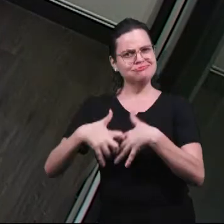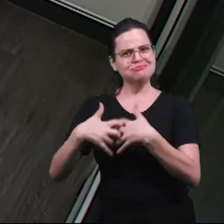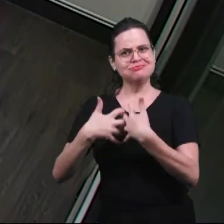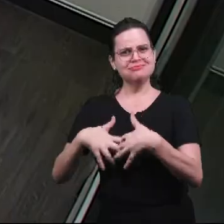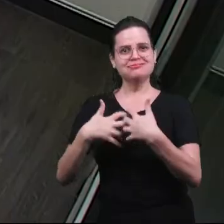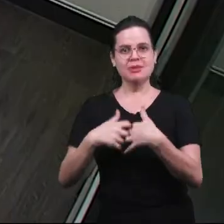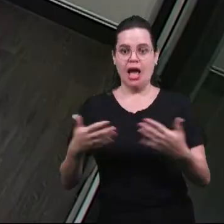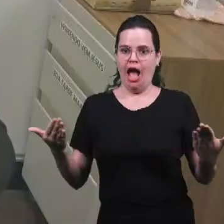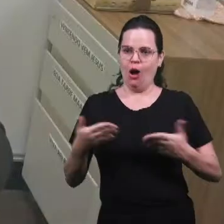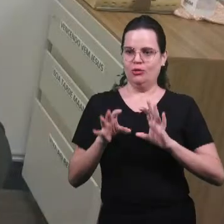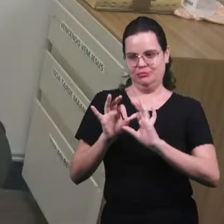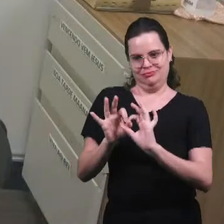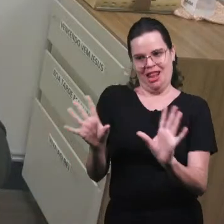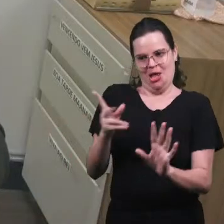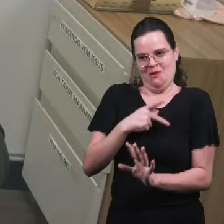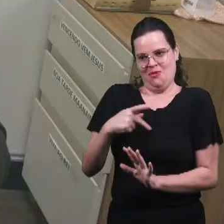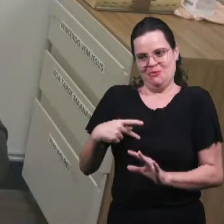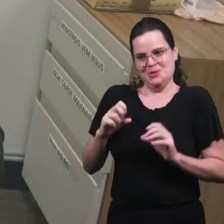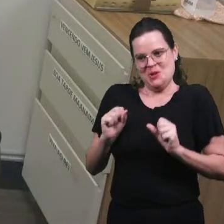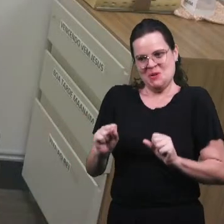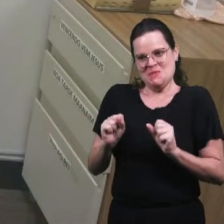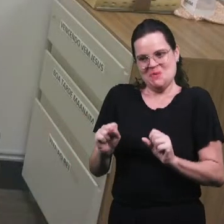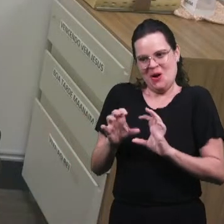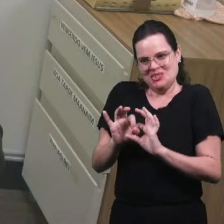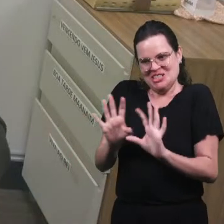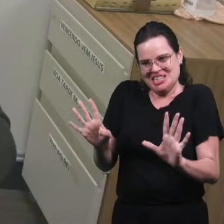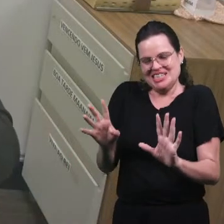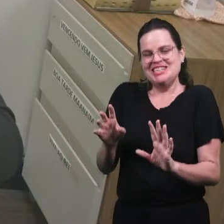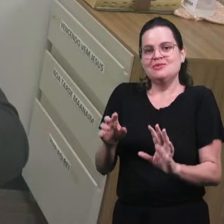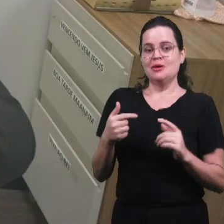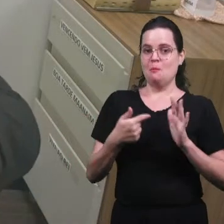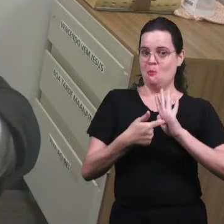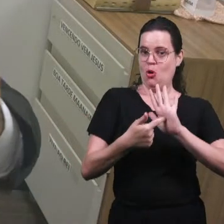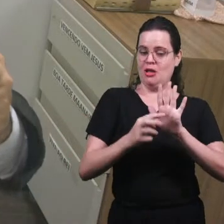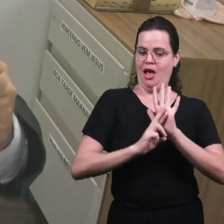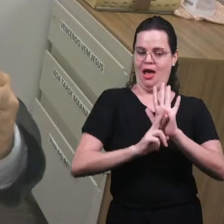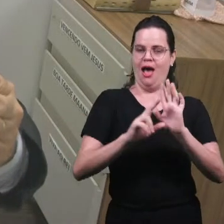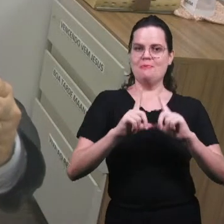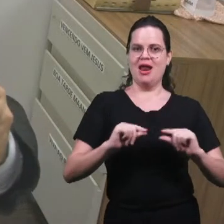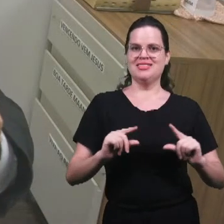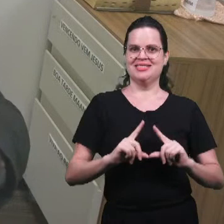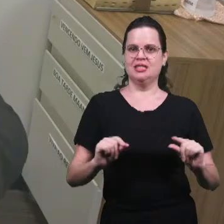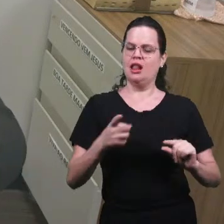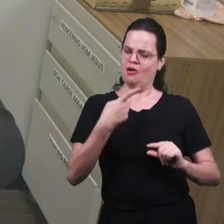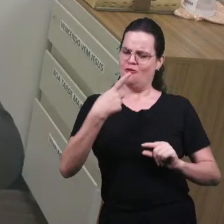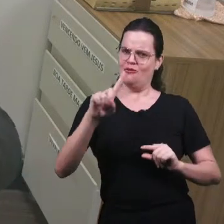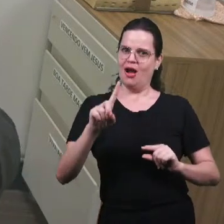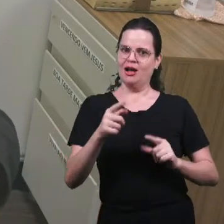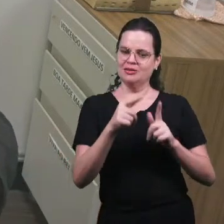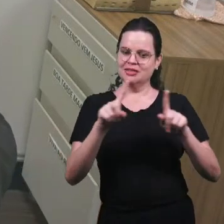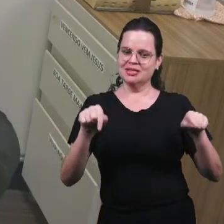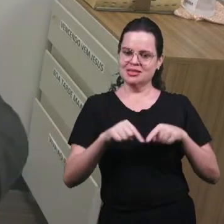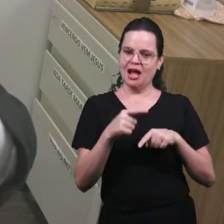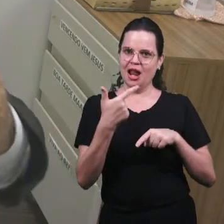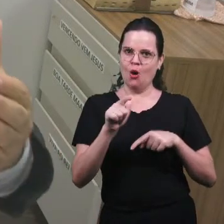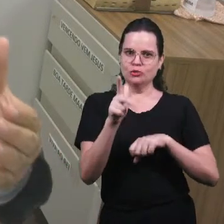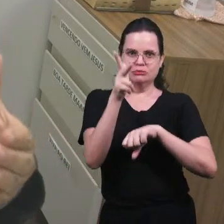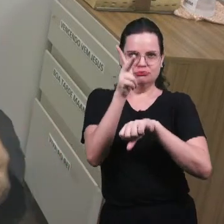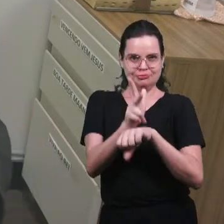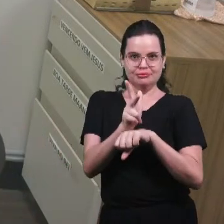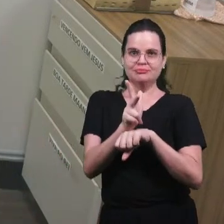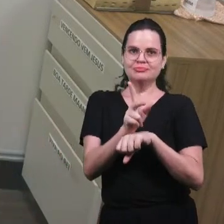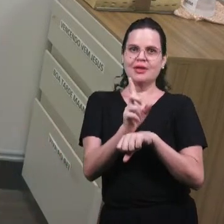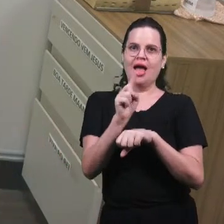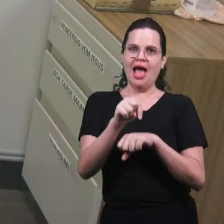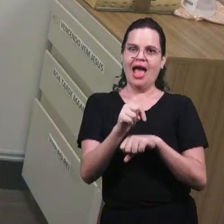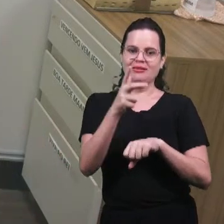aqui o pastor Fábio Gomes, pastor representando hoje aqui Brasília. Ele vai agora para o estúdio 4, né? Chamamos carinhosamente do estúdio, né?